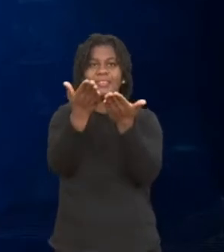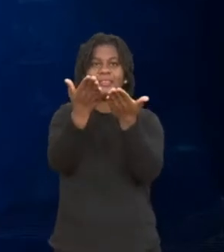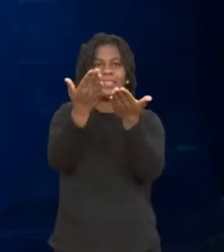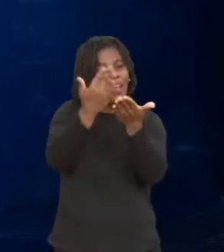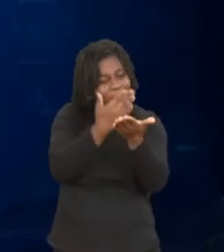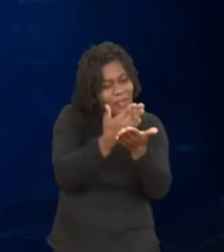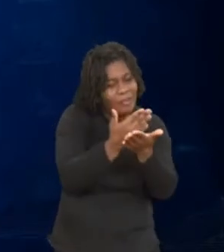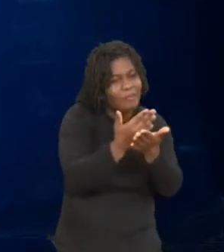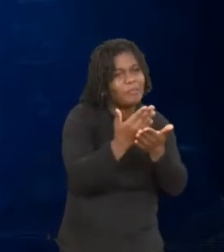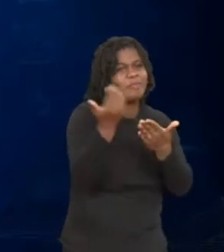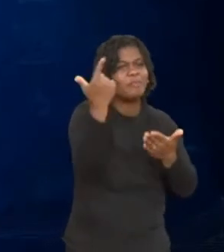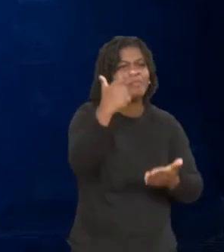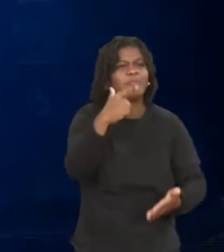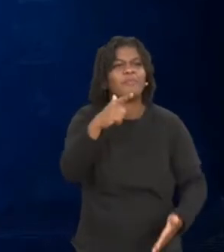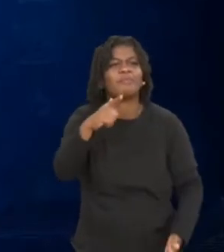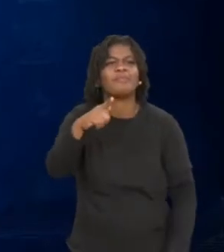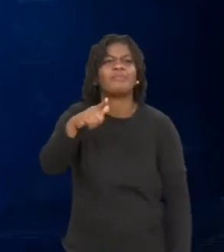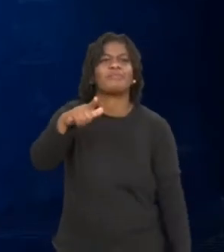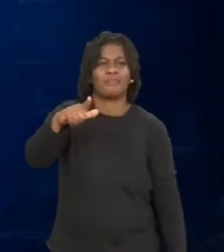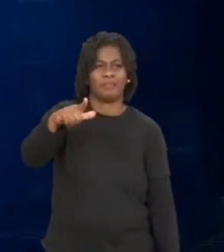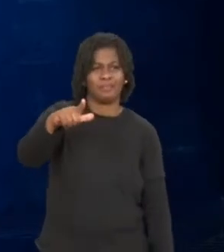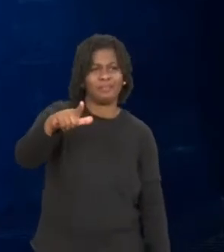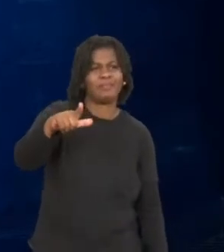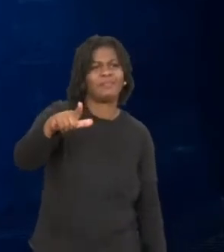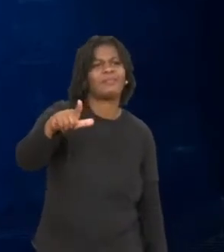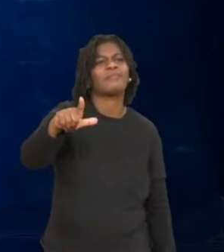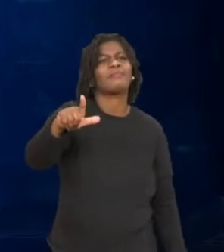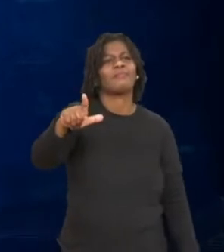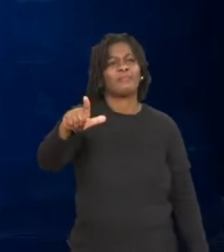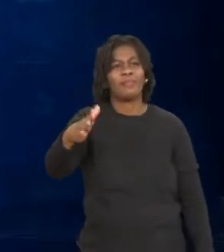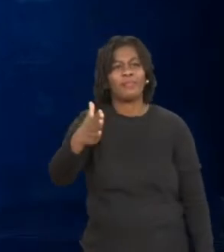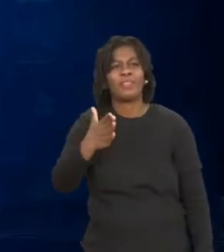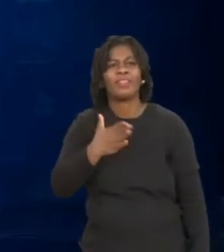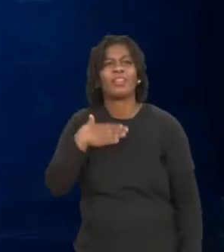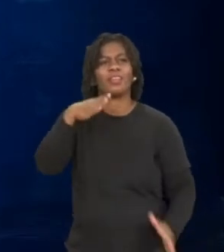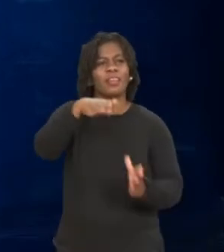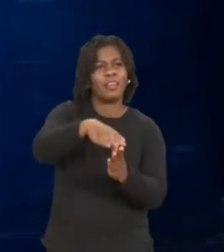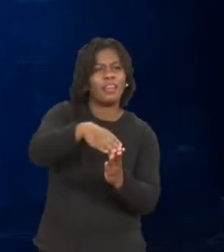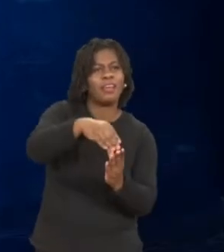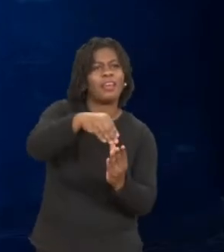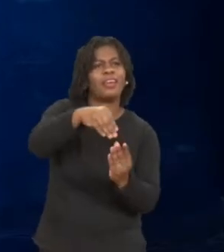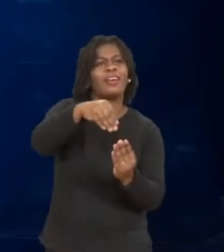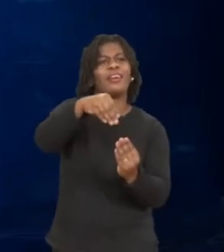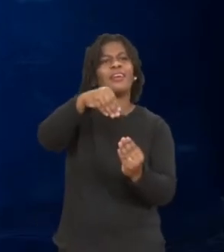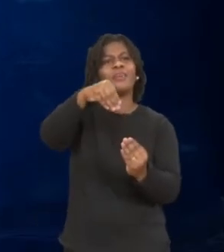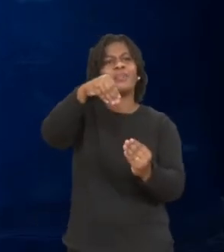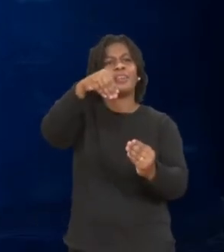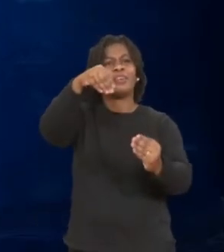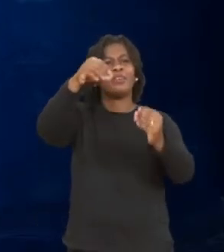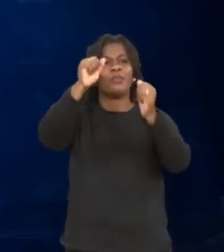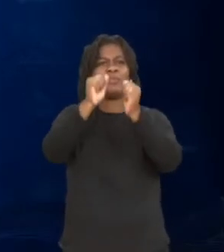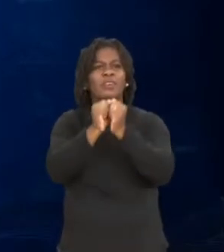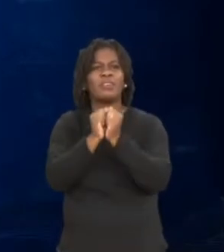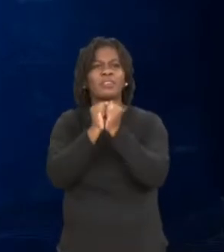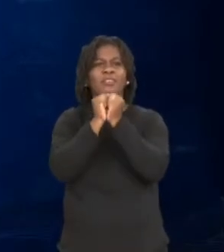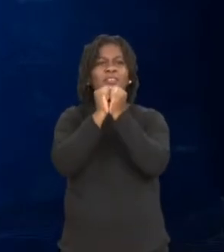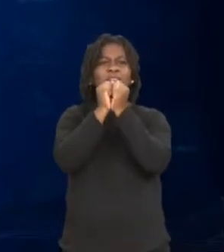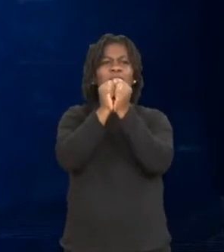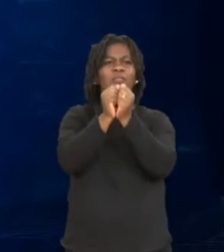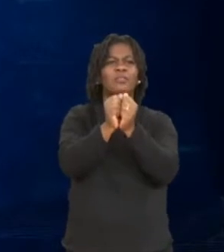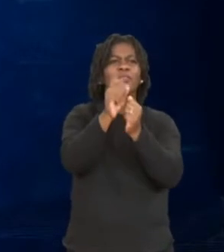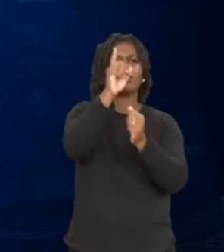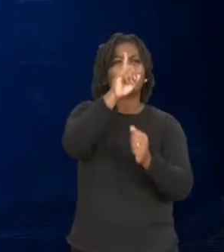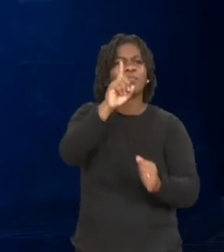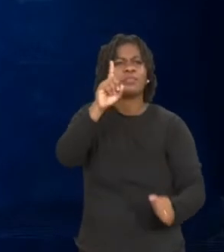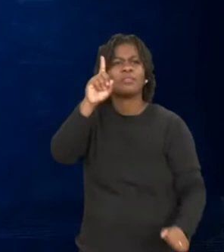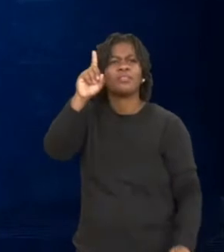nesse altar irá recomeçar. Pode começar a subir, minha amiga, meu amigo. Minha aliança